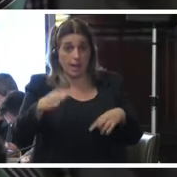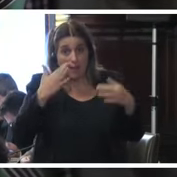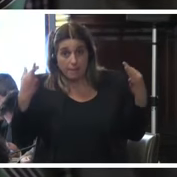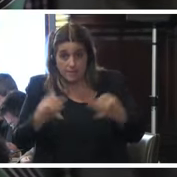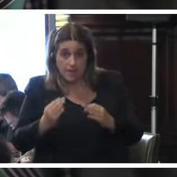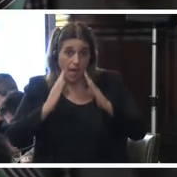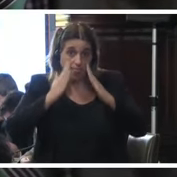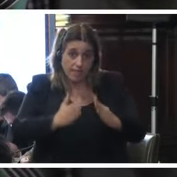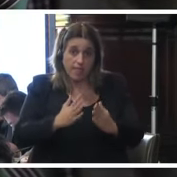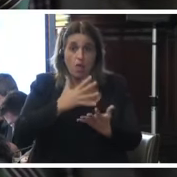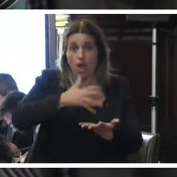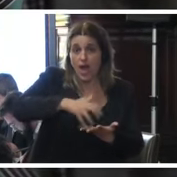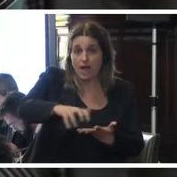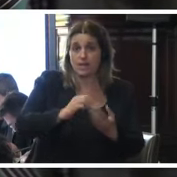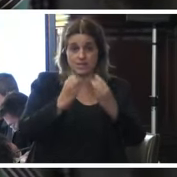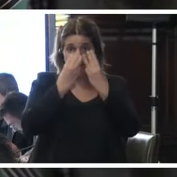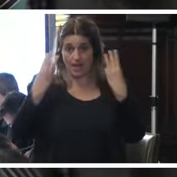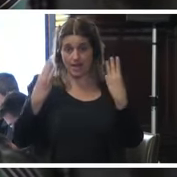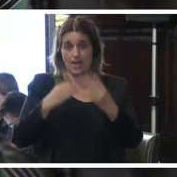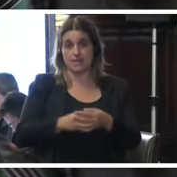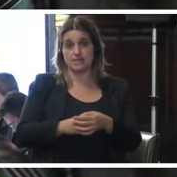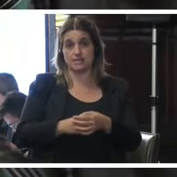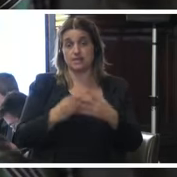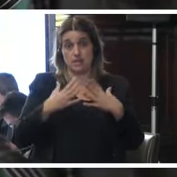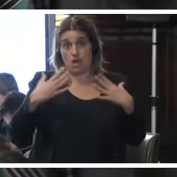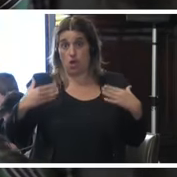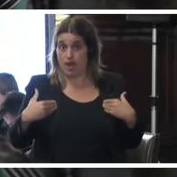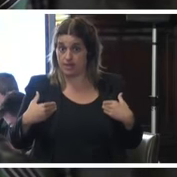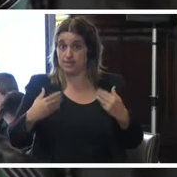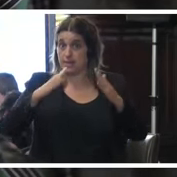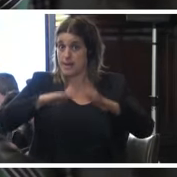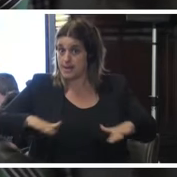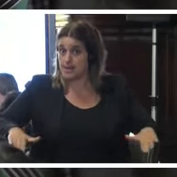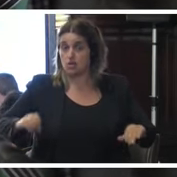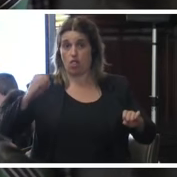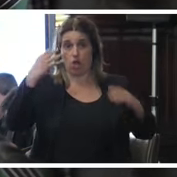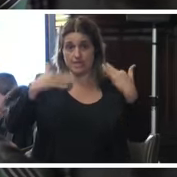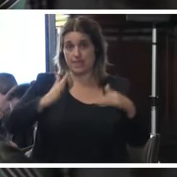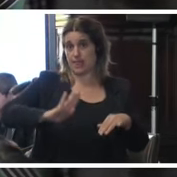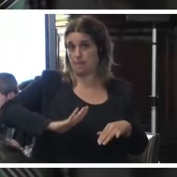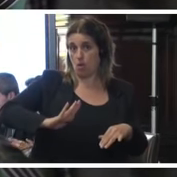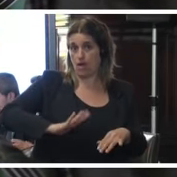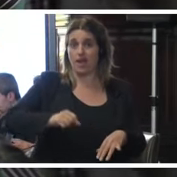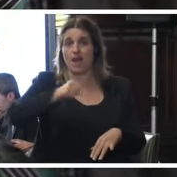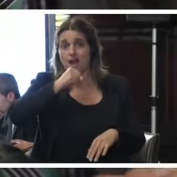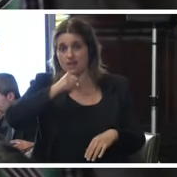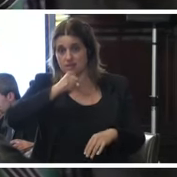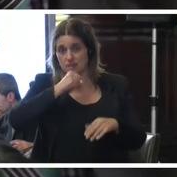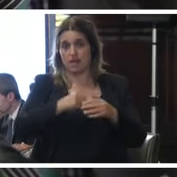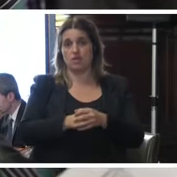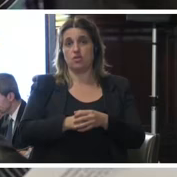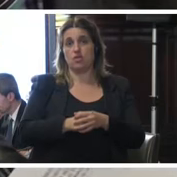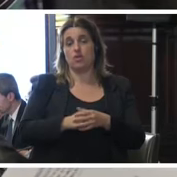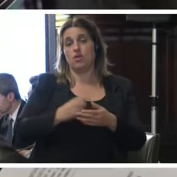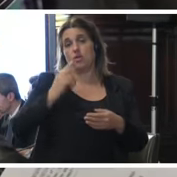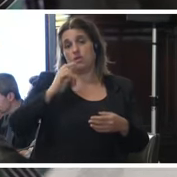grupos vulneráveis, crianças, adolescentes, mulheres, negros, idosos, LGBTI e praticantes de religiões de matriz